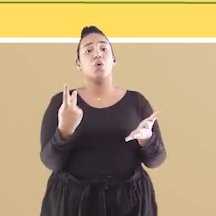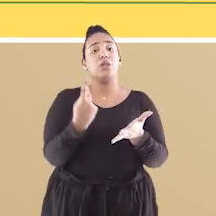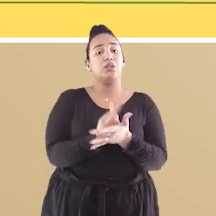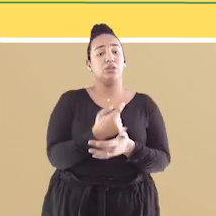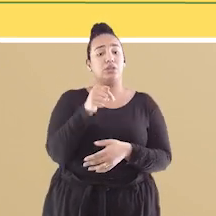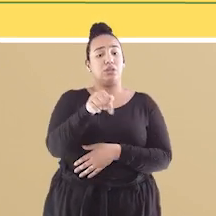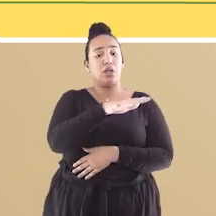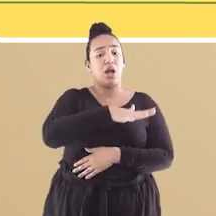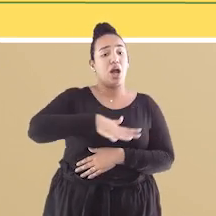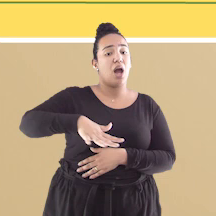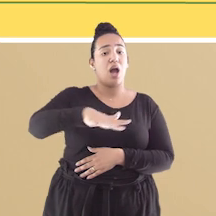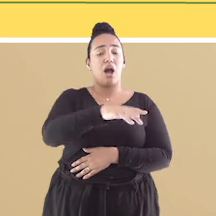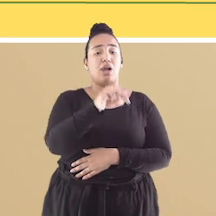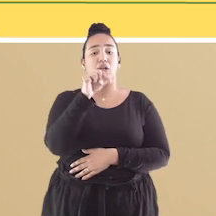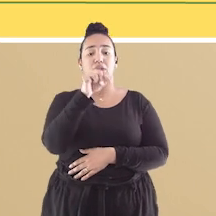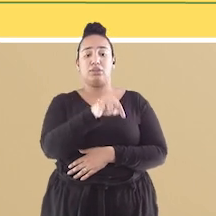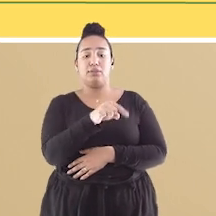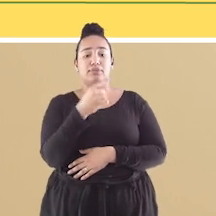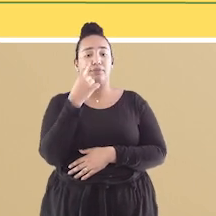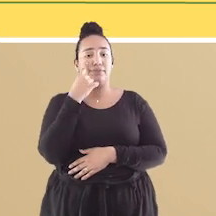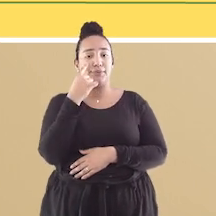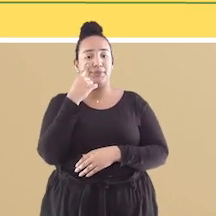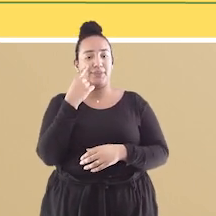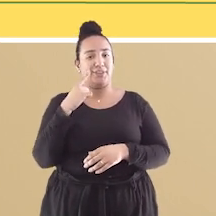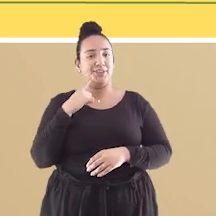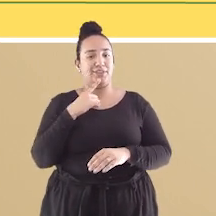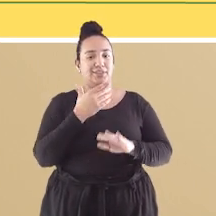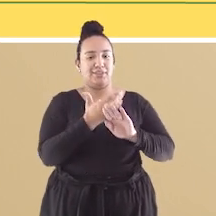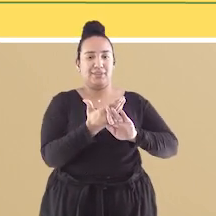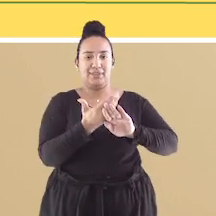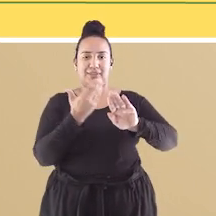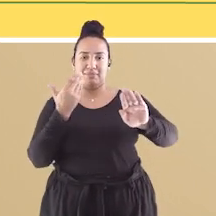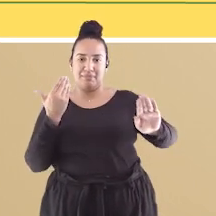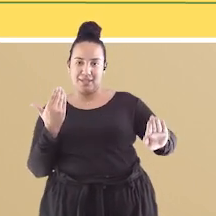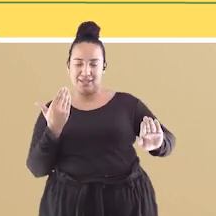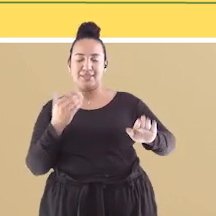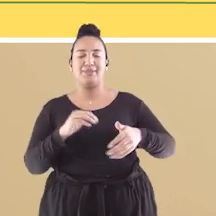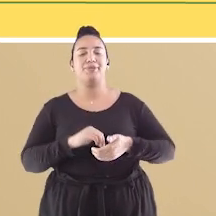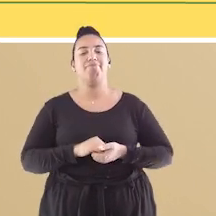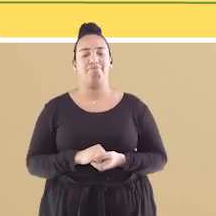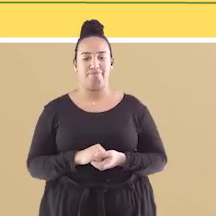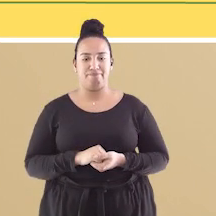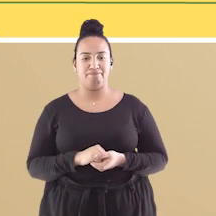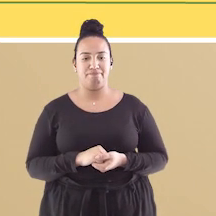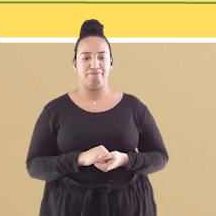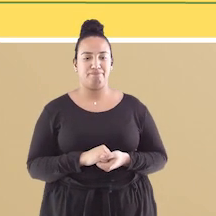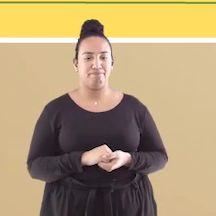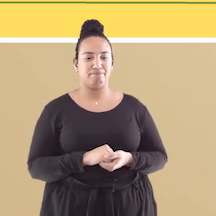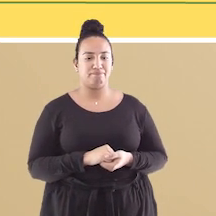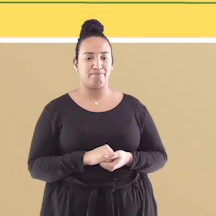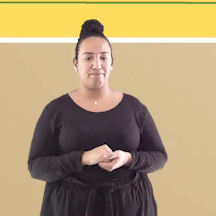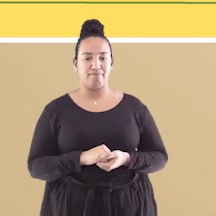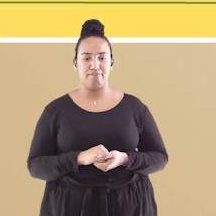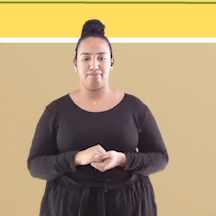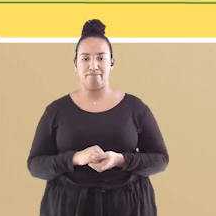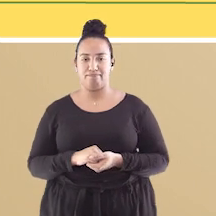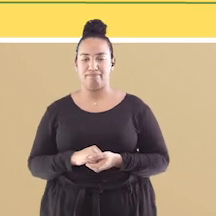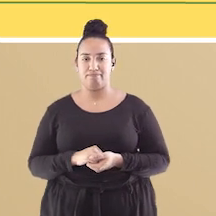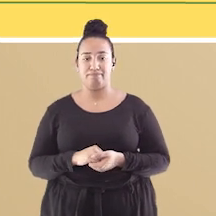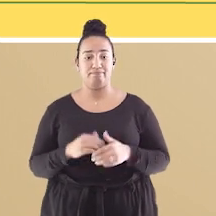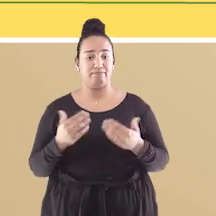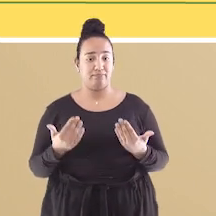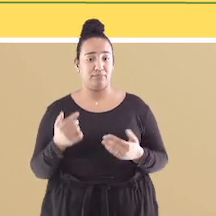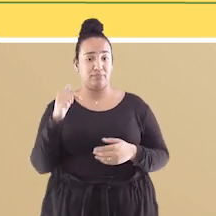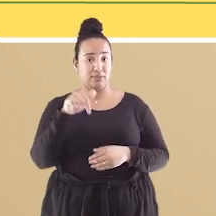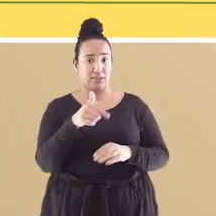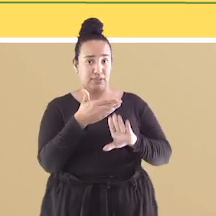ficasse ainda mais evidente a segregação social e urbana. Essa segregação